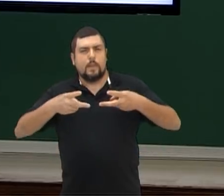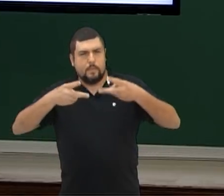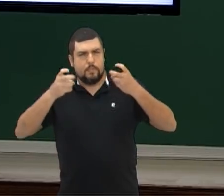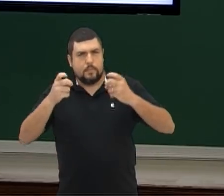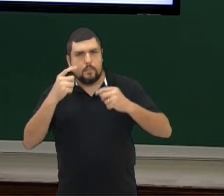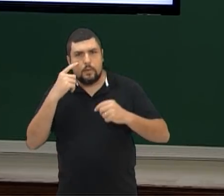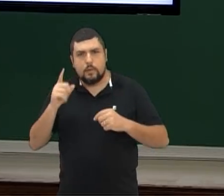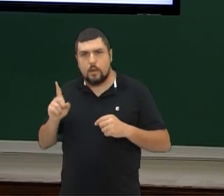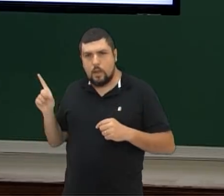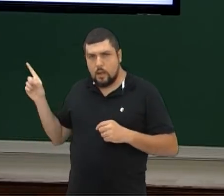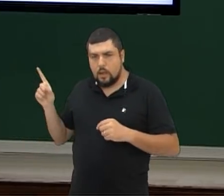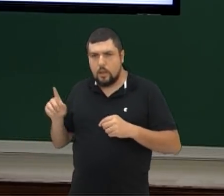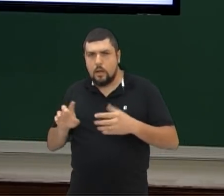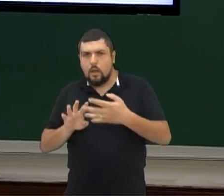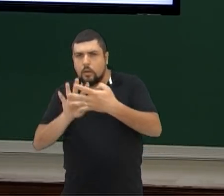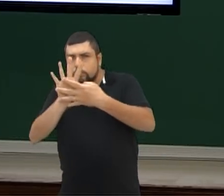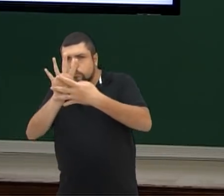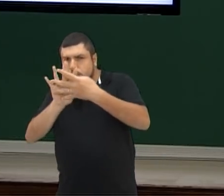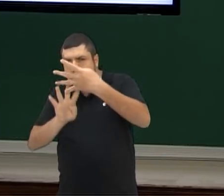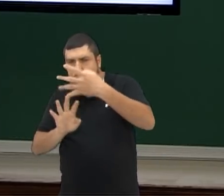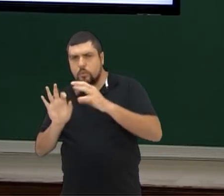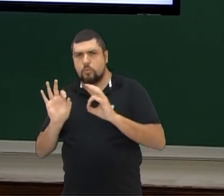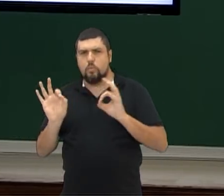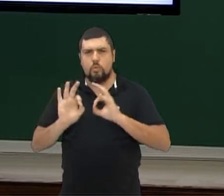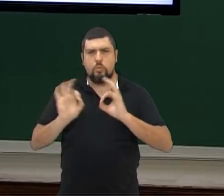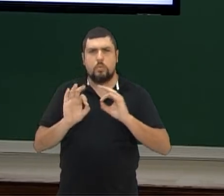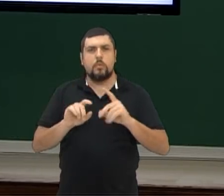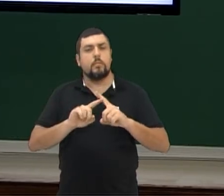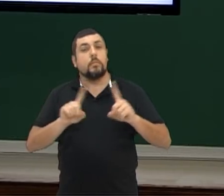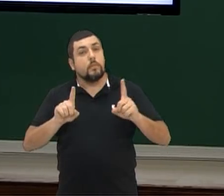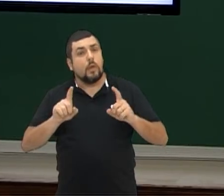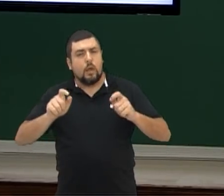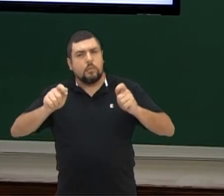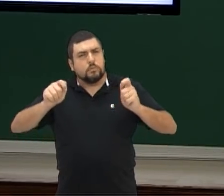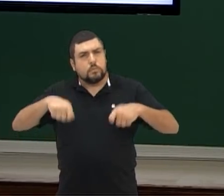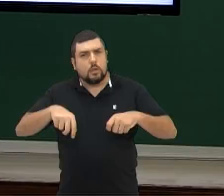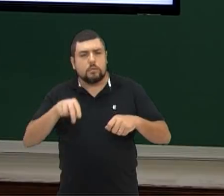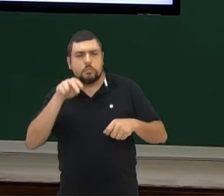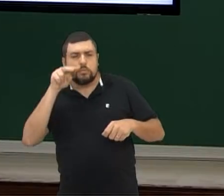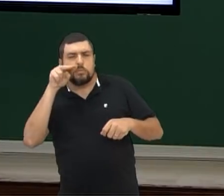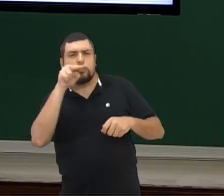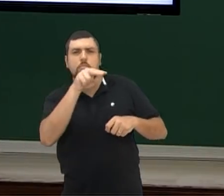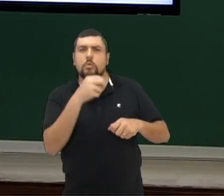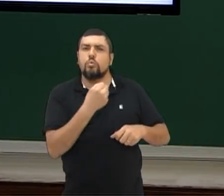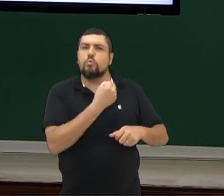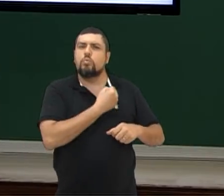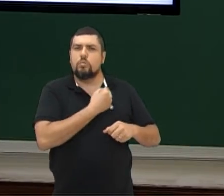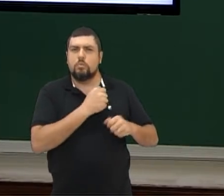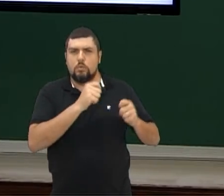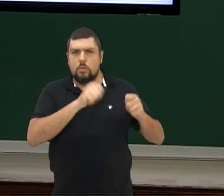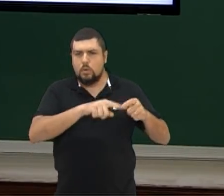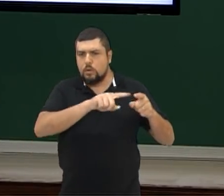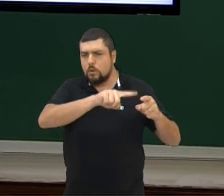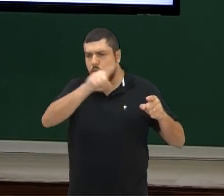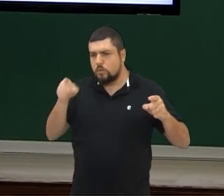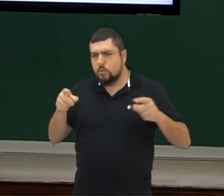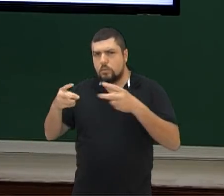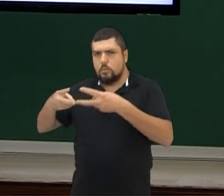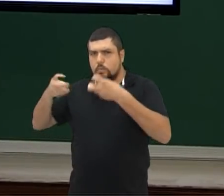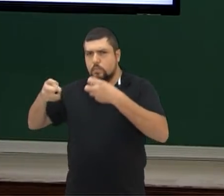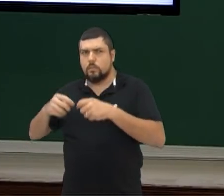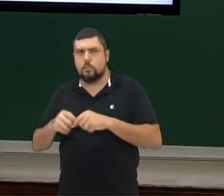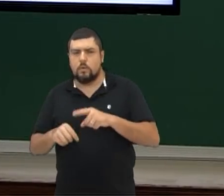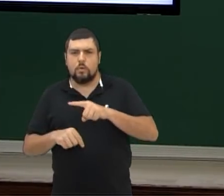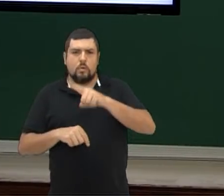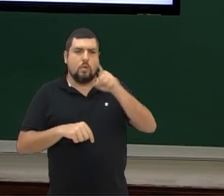não estar quadriculado ali o seu preenchimento, mas fica fácil de perceber. Digamos que esse quadrado menor, ele tem um lado.